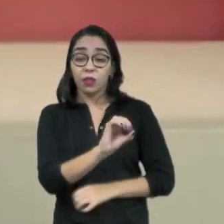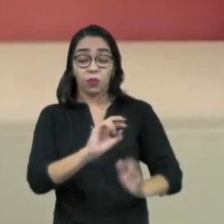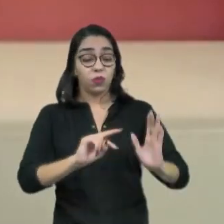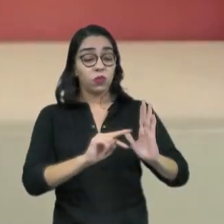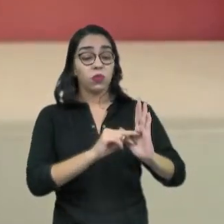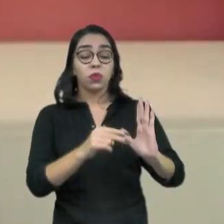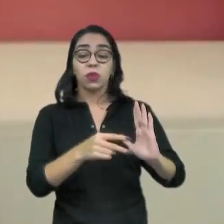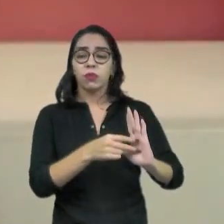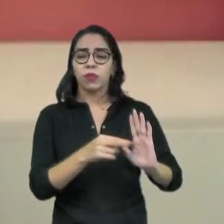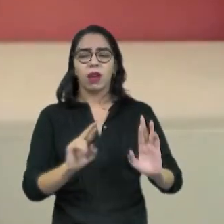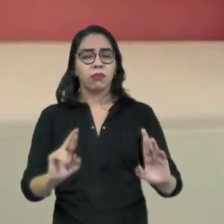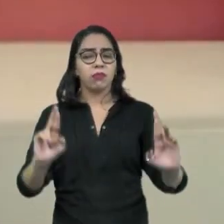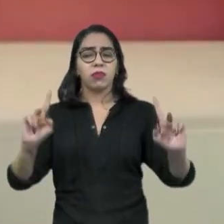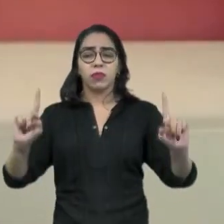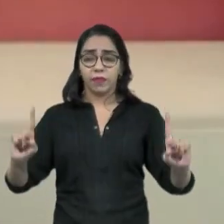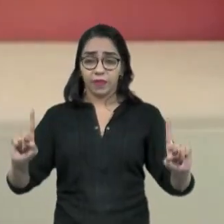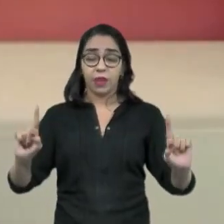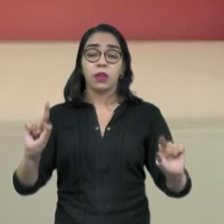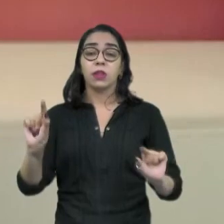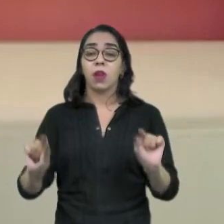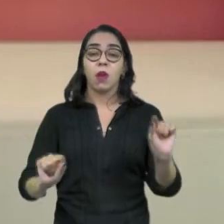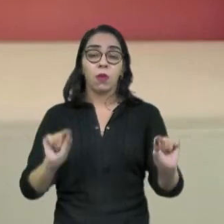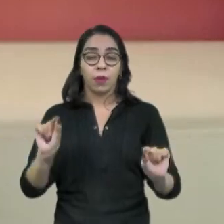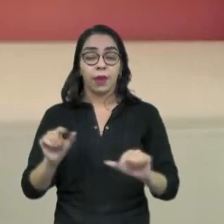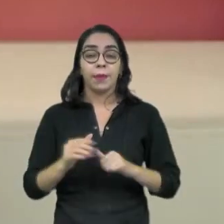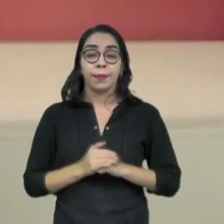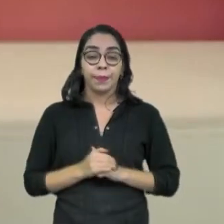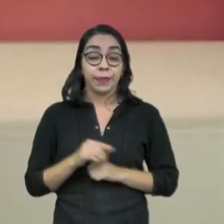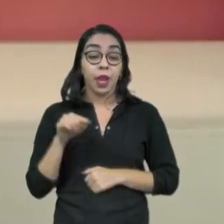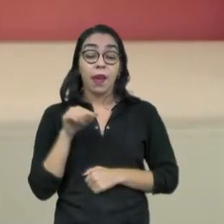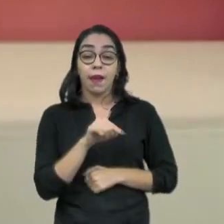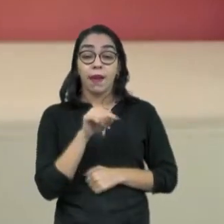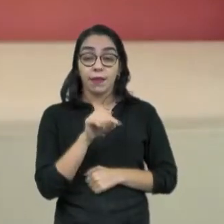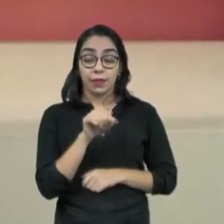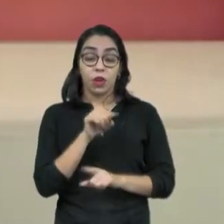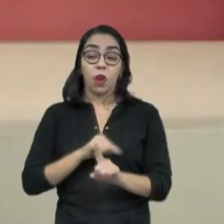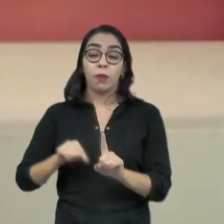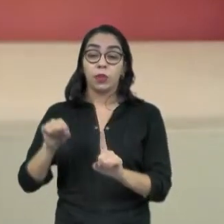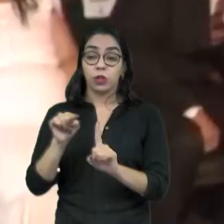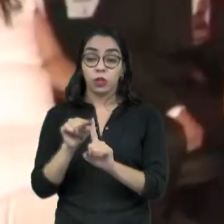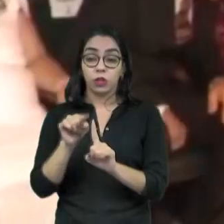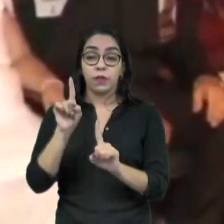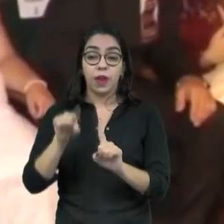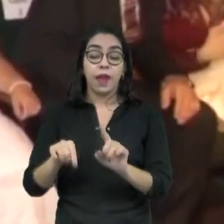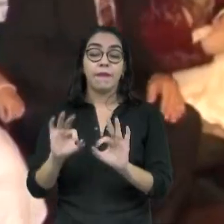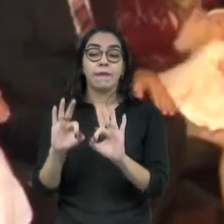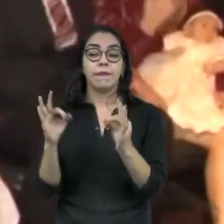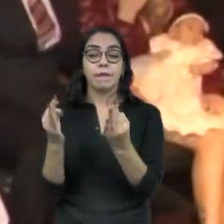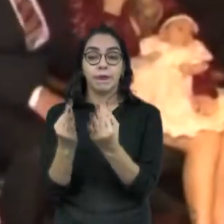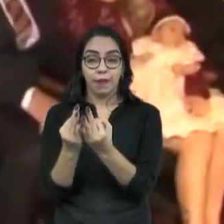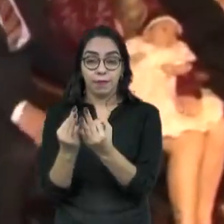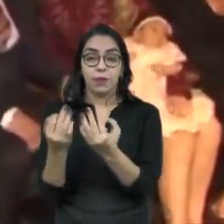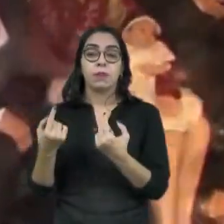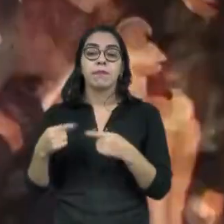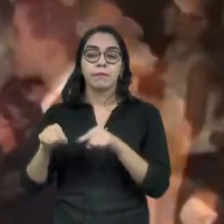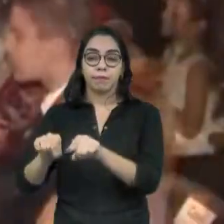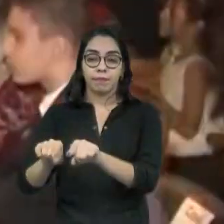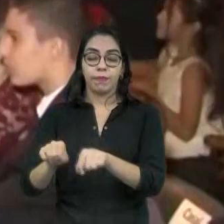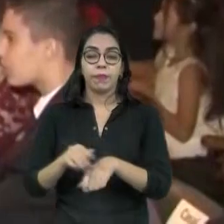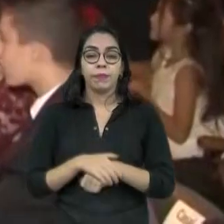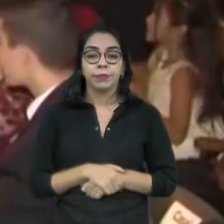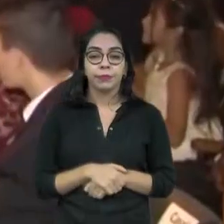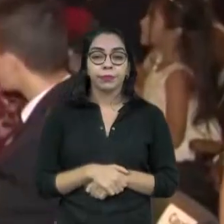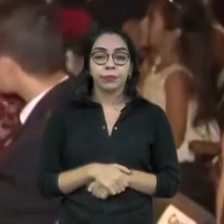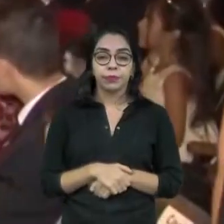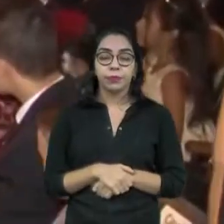união estável do namoro qualificado o objetivo de Constituição de família de aco com o ministério da mulher da família e